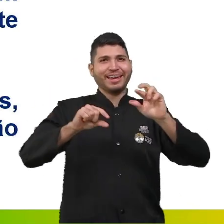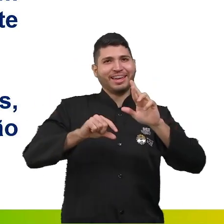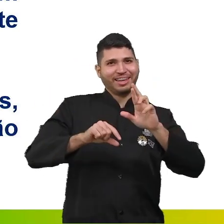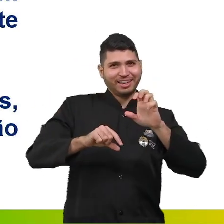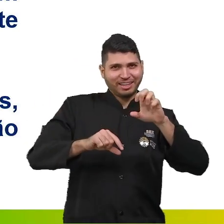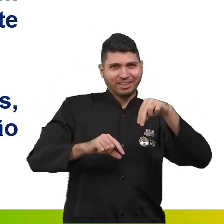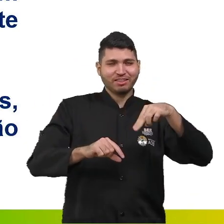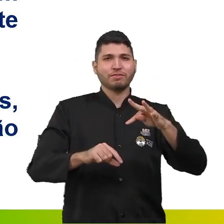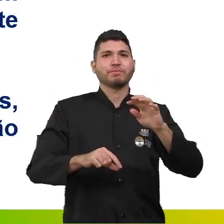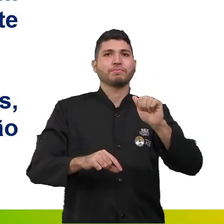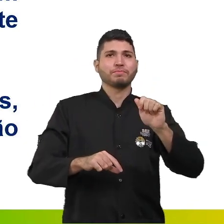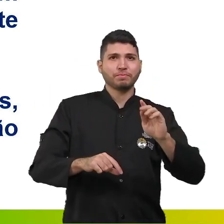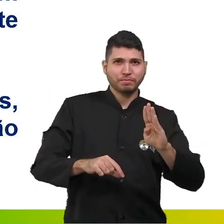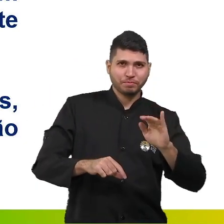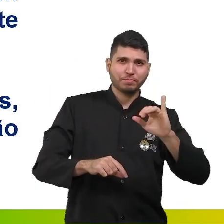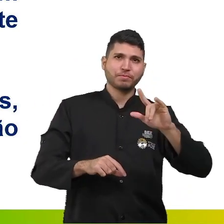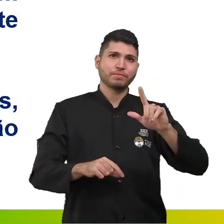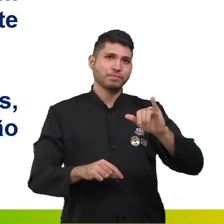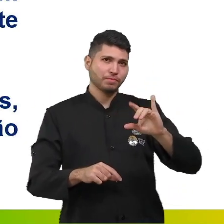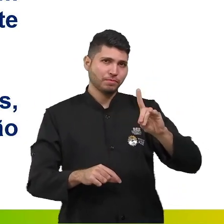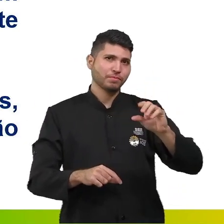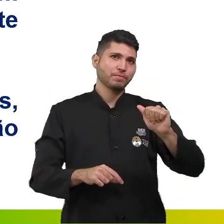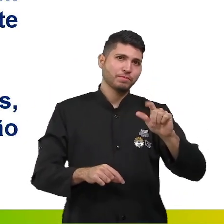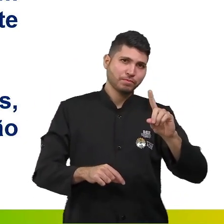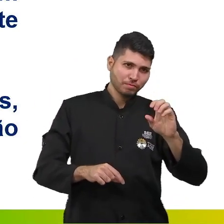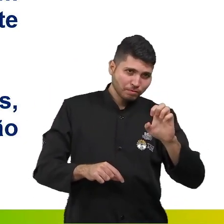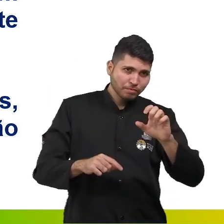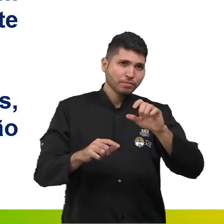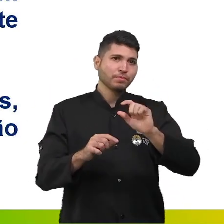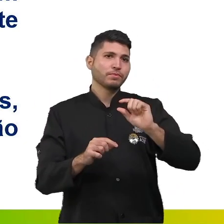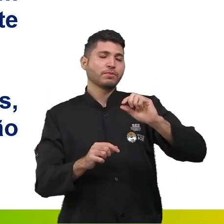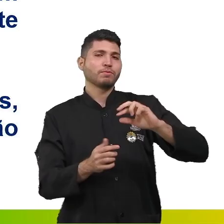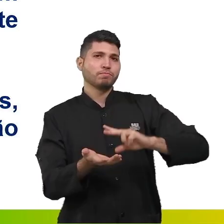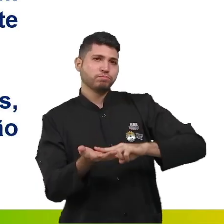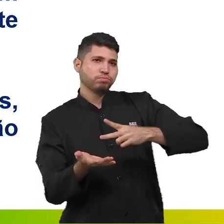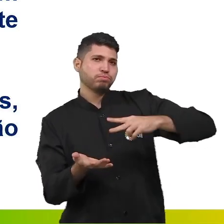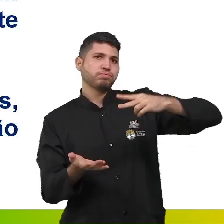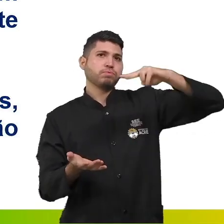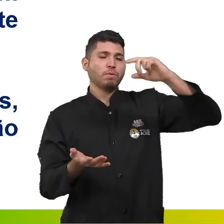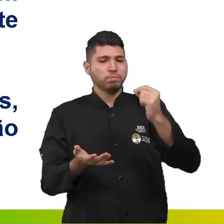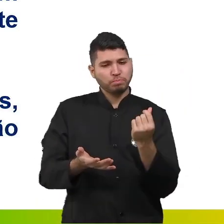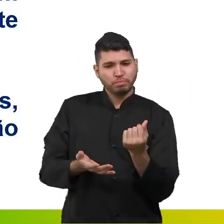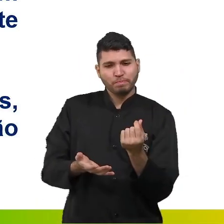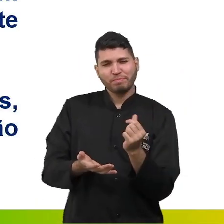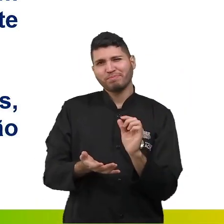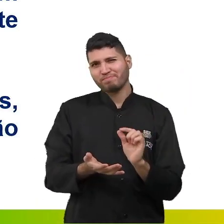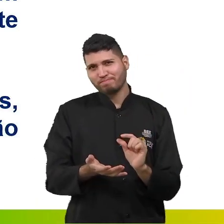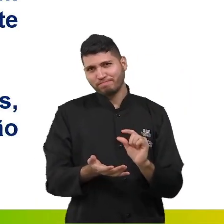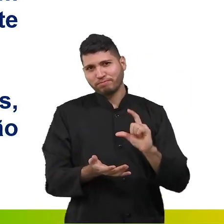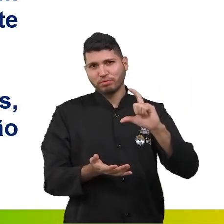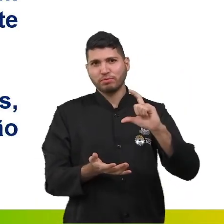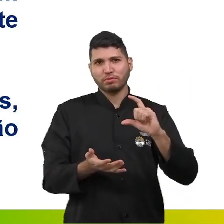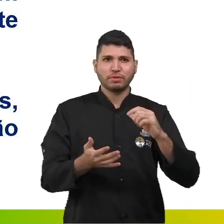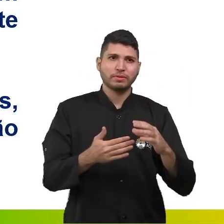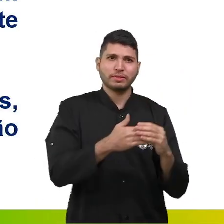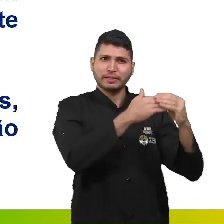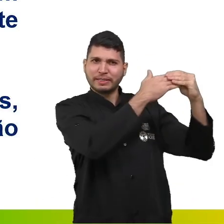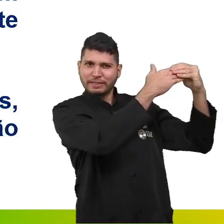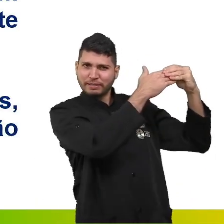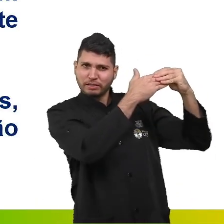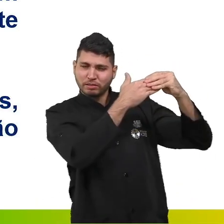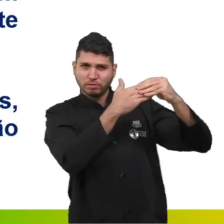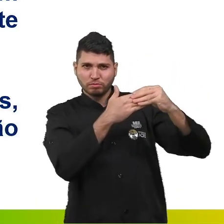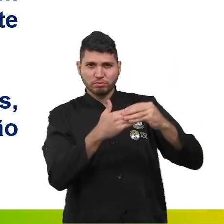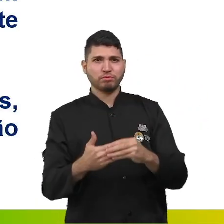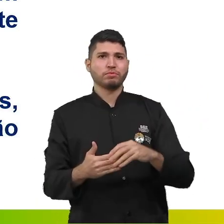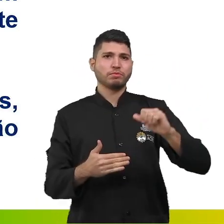rentabilidade do tráfico. Era muito rentável, gente, dava muito lucro. O tráfico transatlântico de escravos